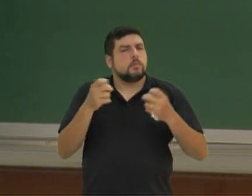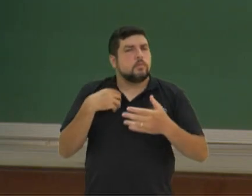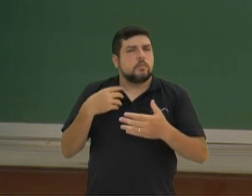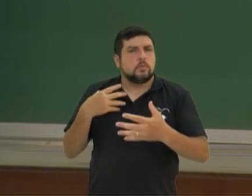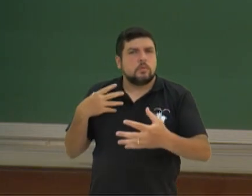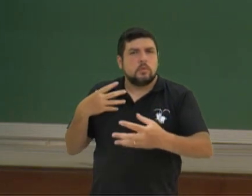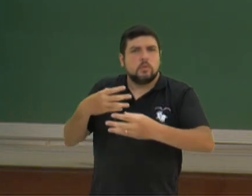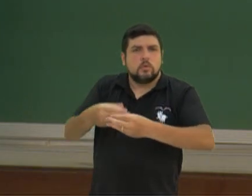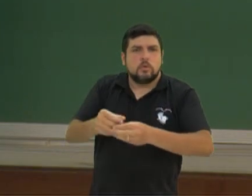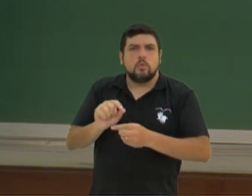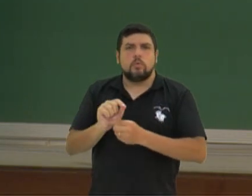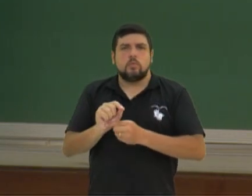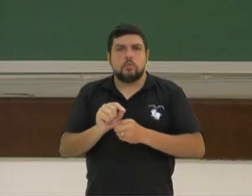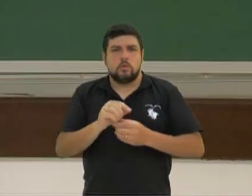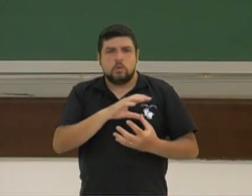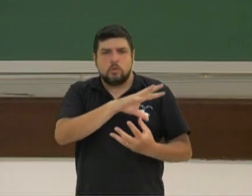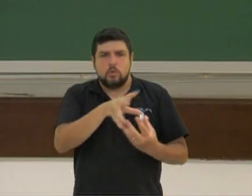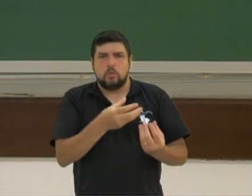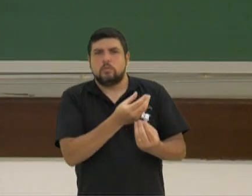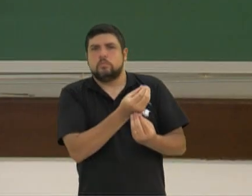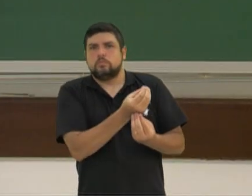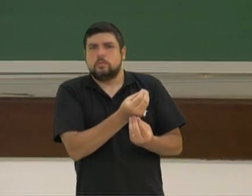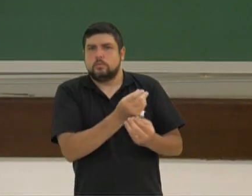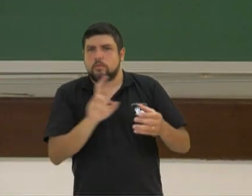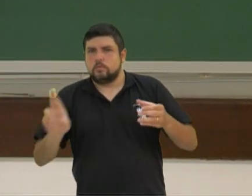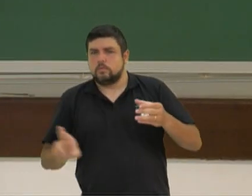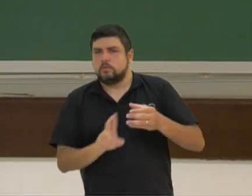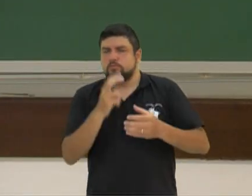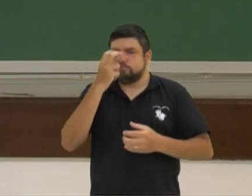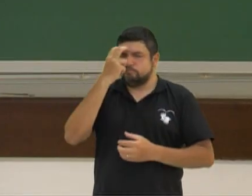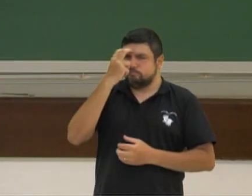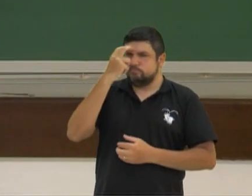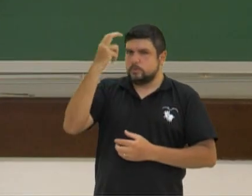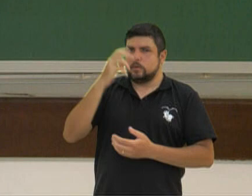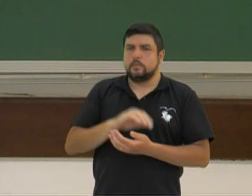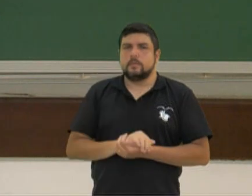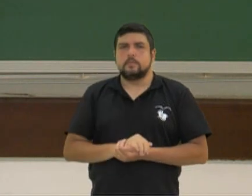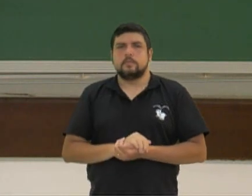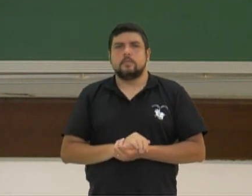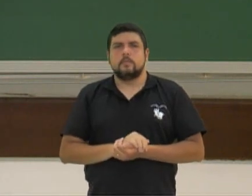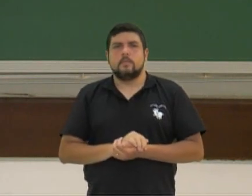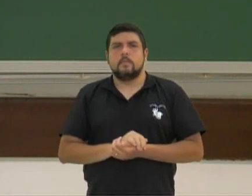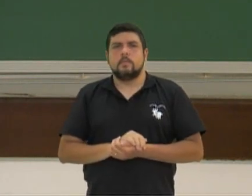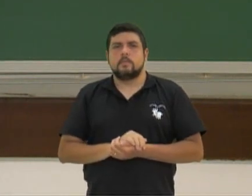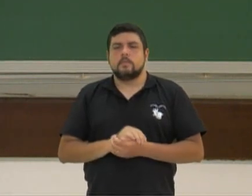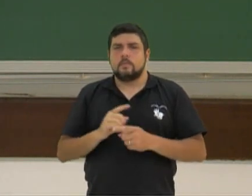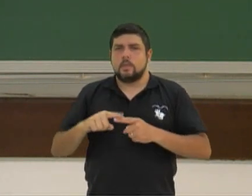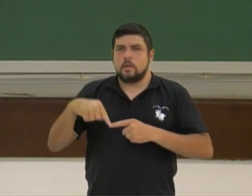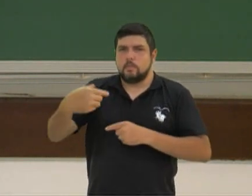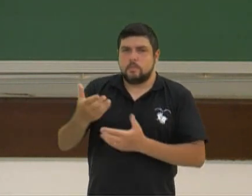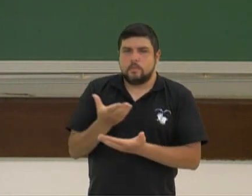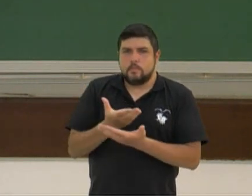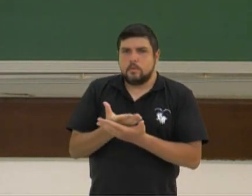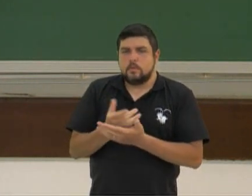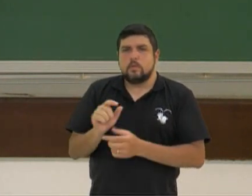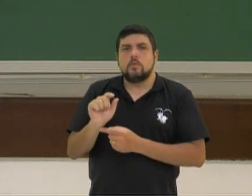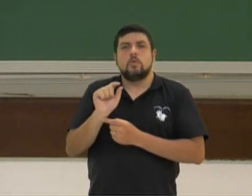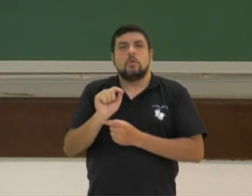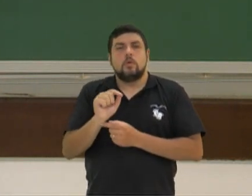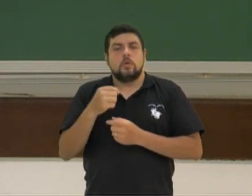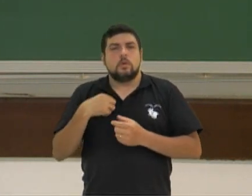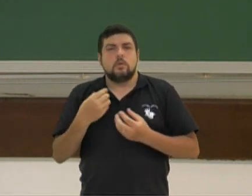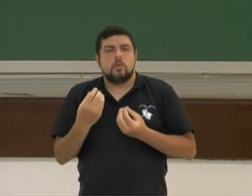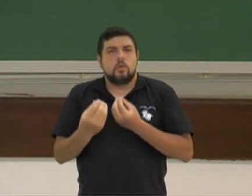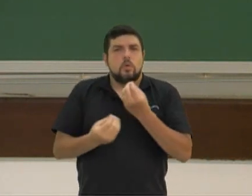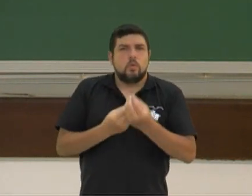do Renascimento eram grandes gênios. Bom, na nossa próxima aula a gente vai continuar vendo como a